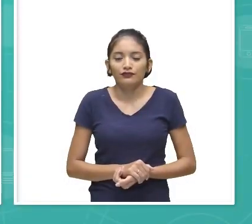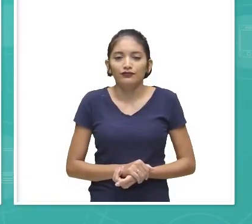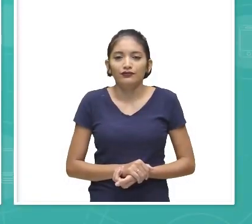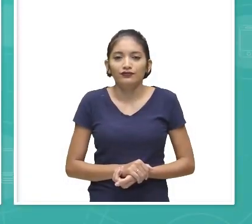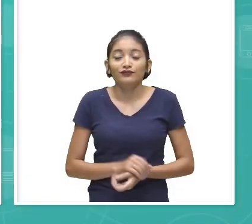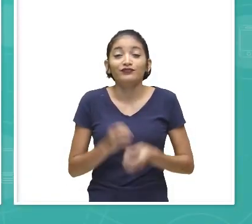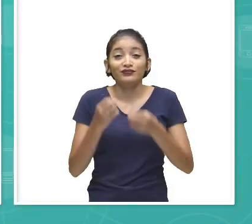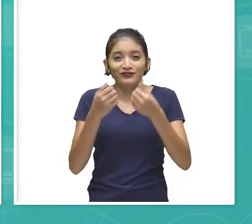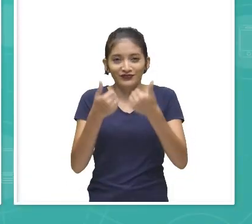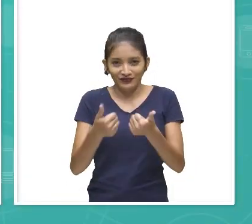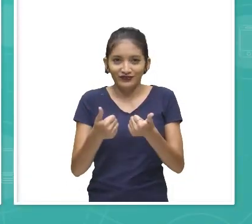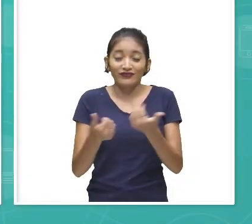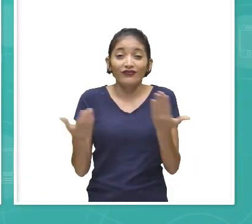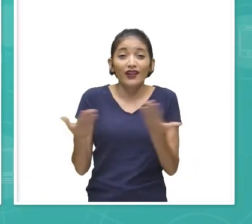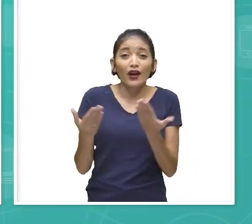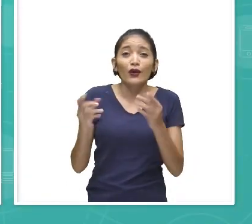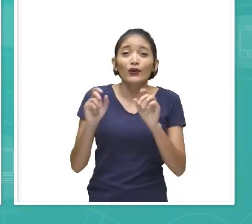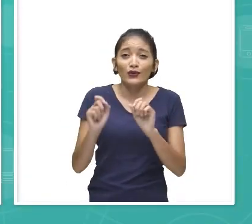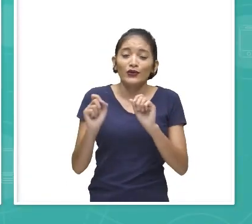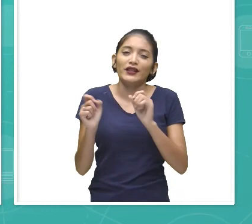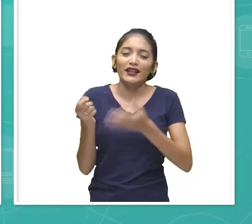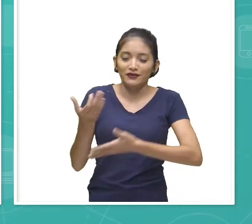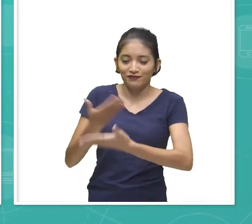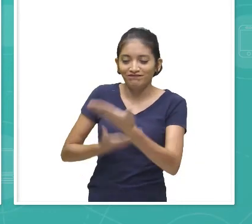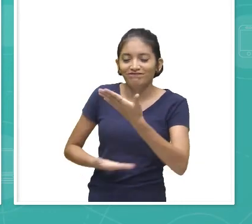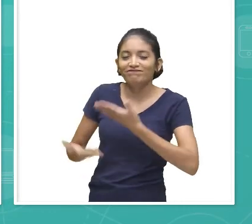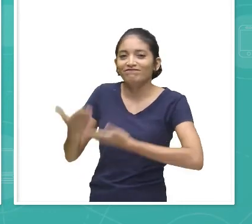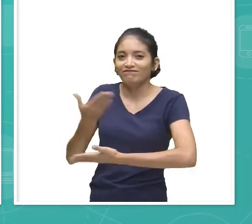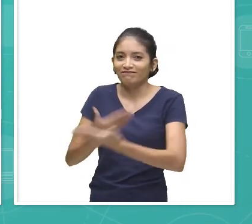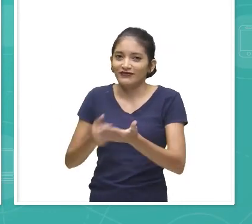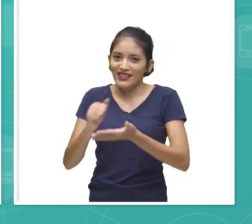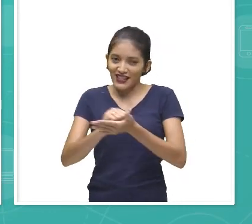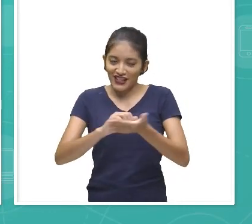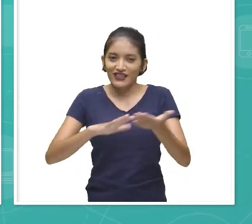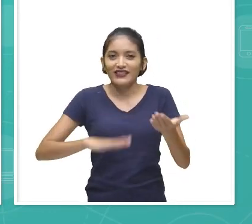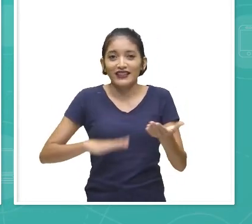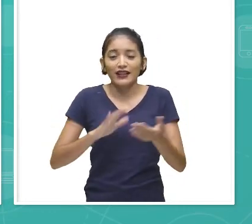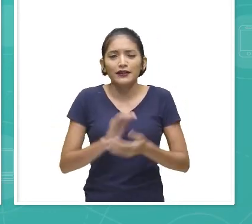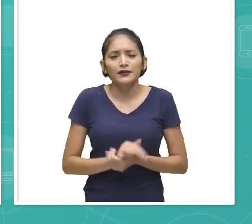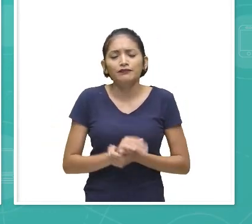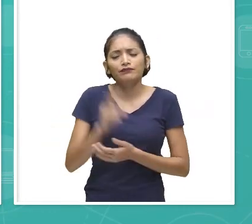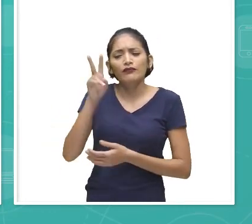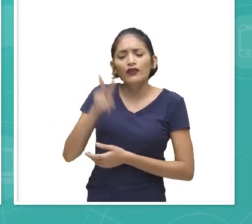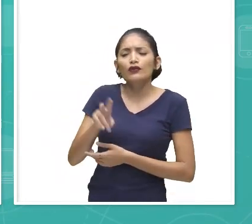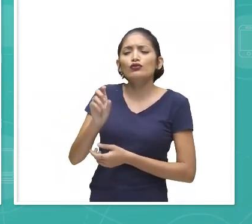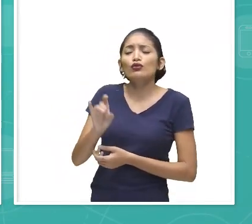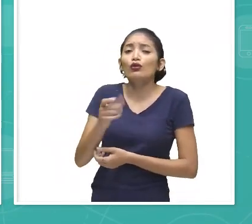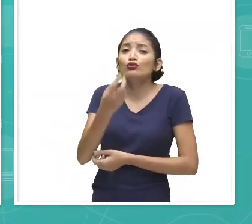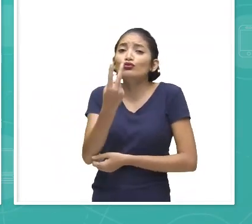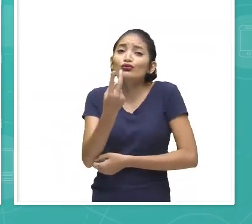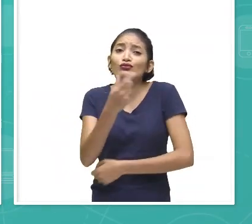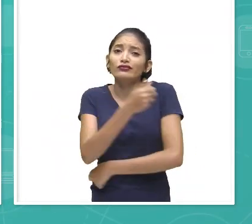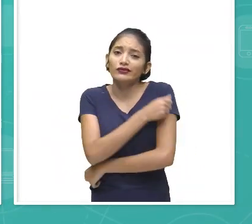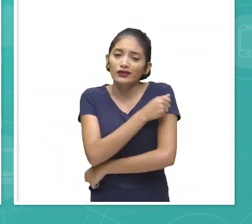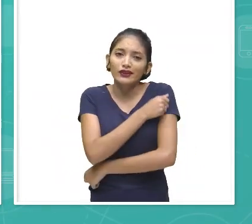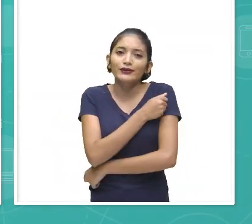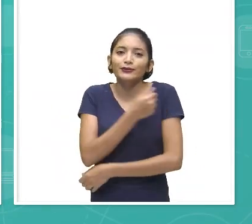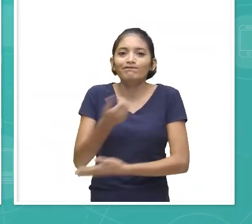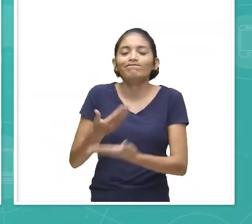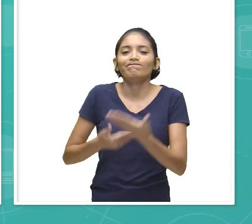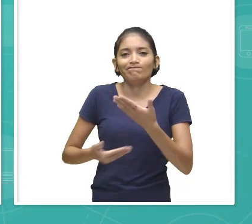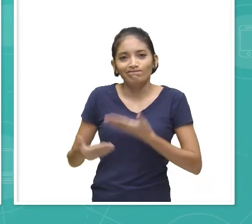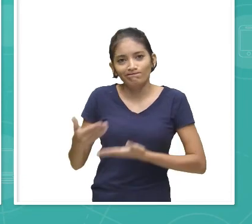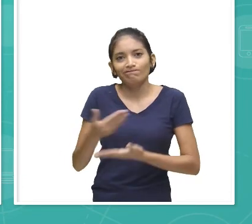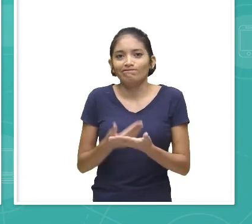Muito bem, vamos ao nosso momento de interatividade. E eu vi aí que 2 alunos participaram com a gente,